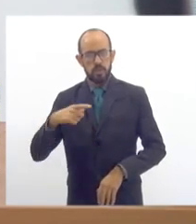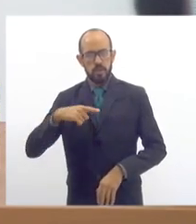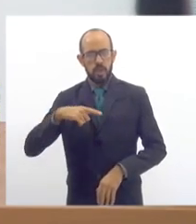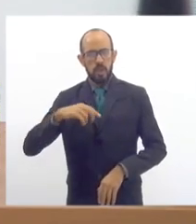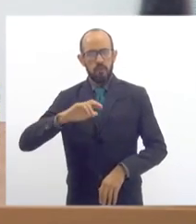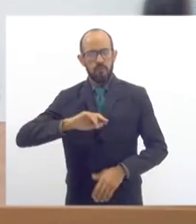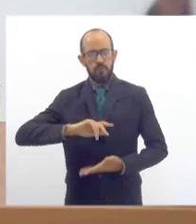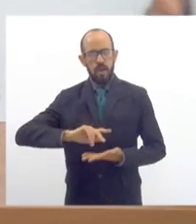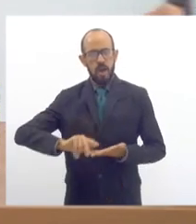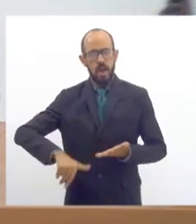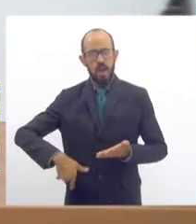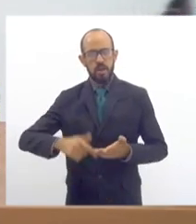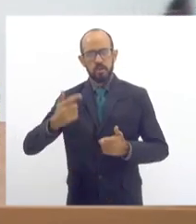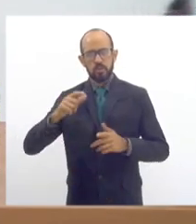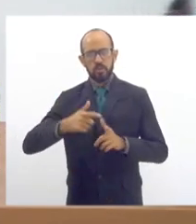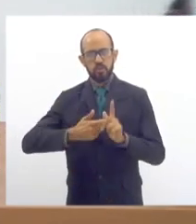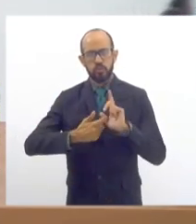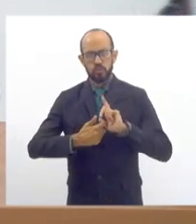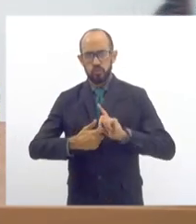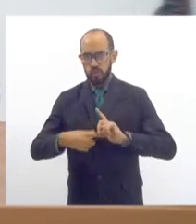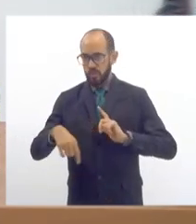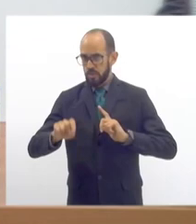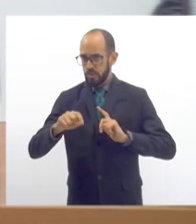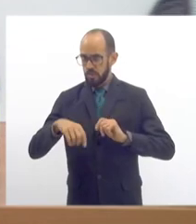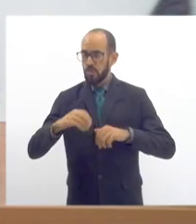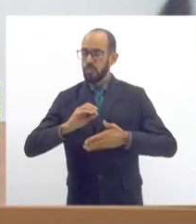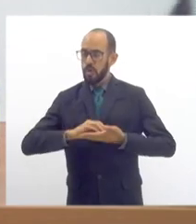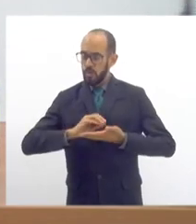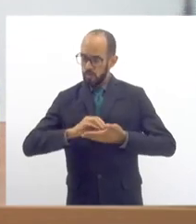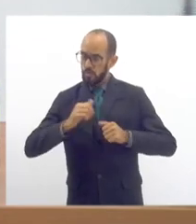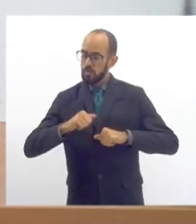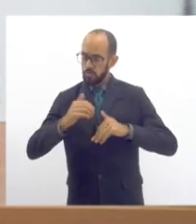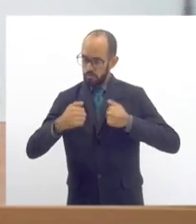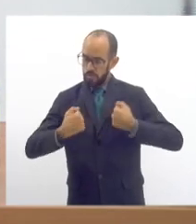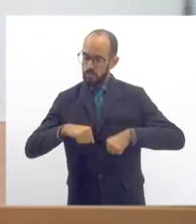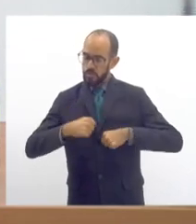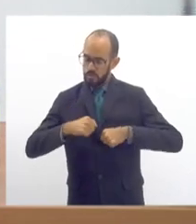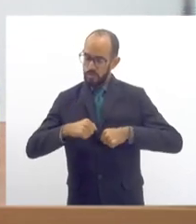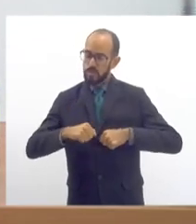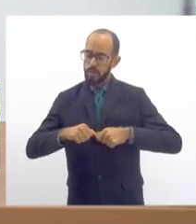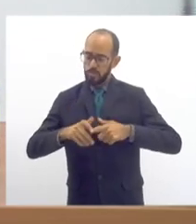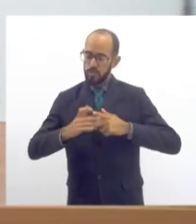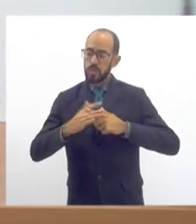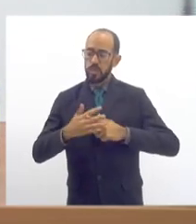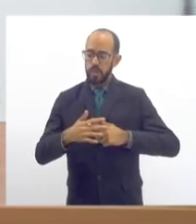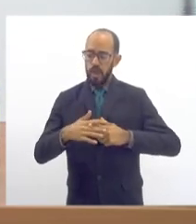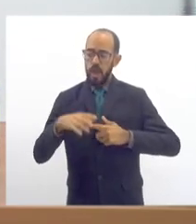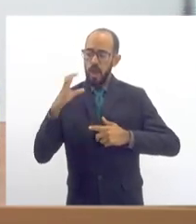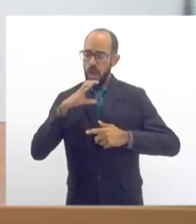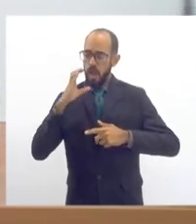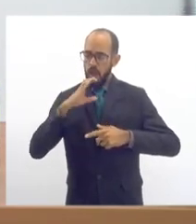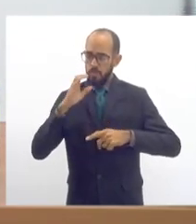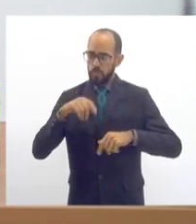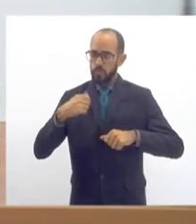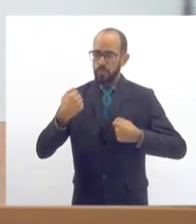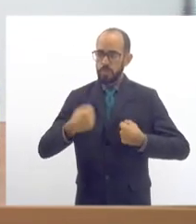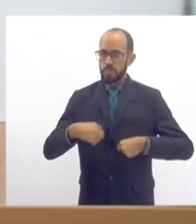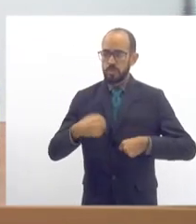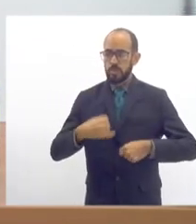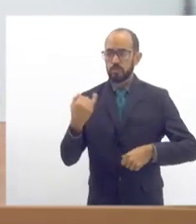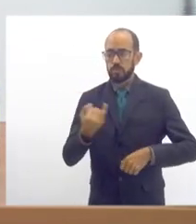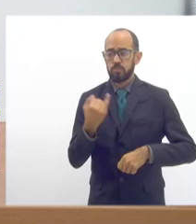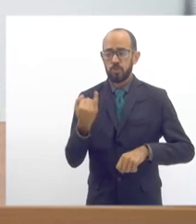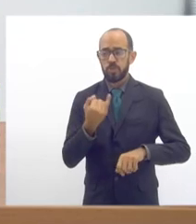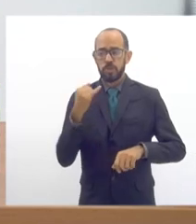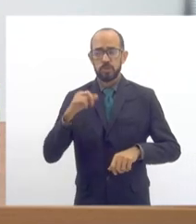ser enfrentadas no mais curto espaço de tempo possível. É sempre bom lembrar que, quando a gente faz referência